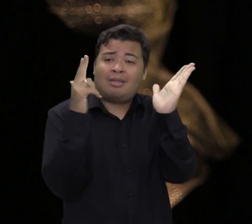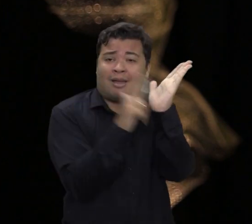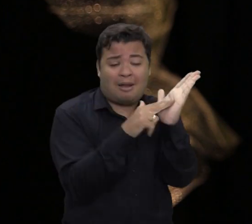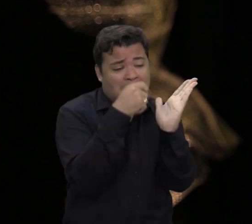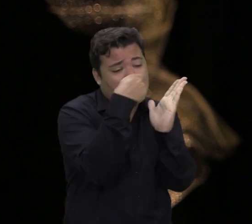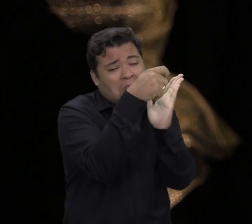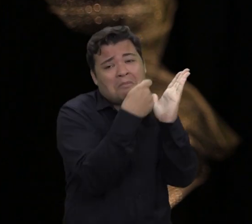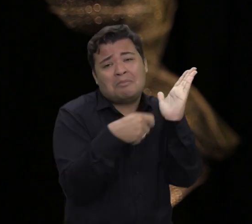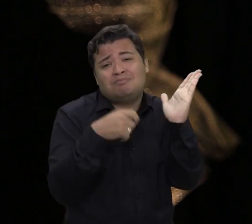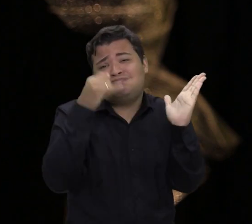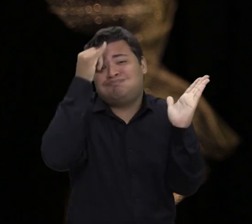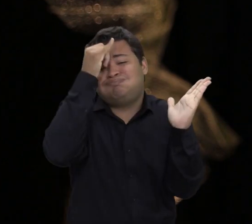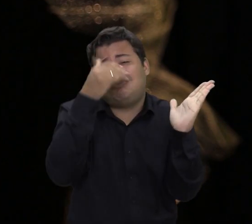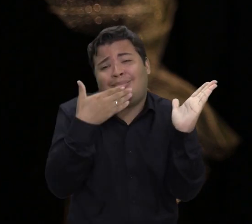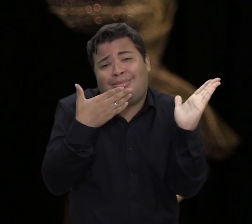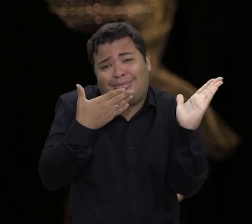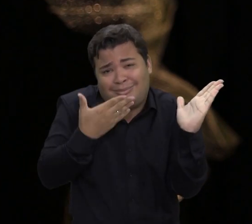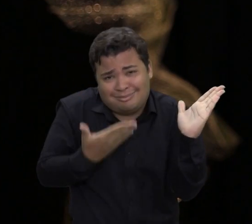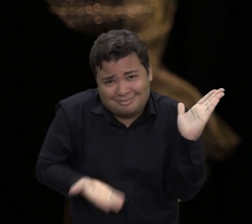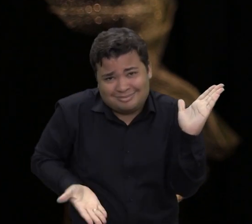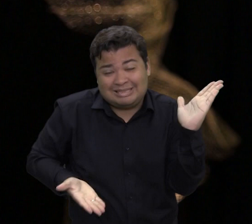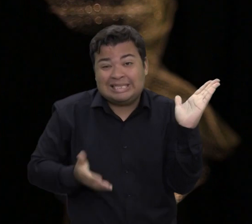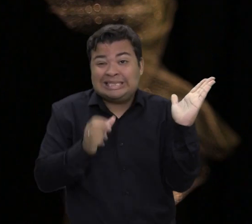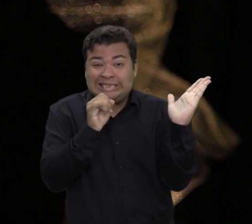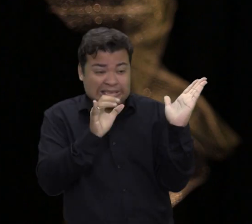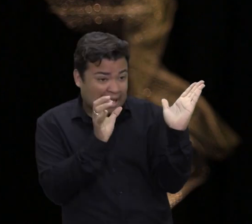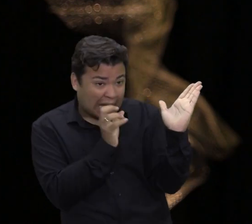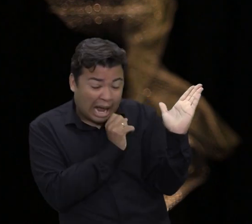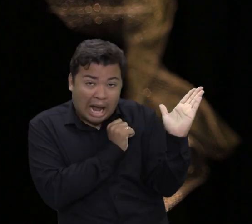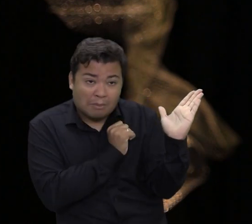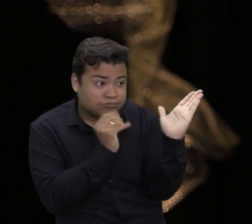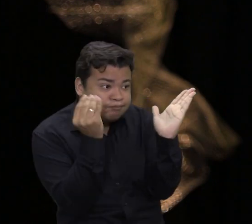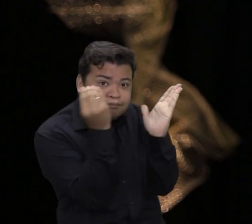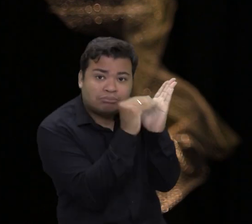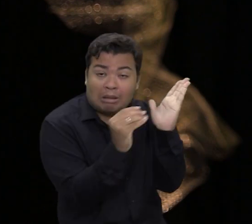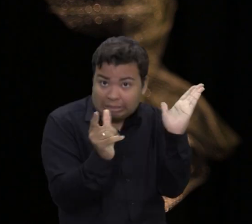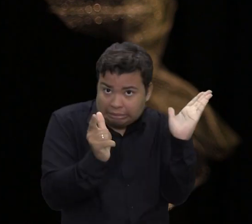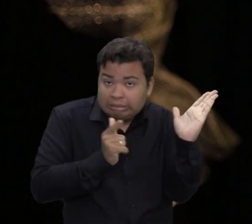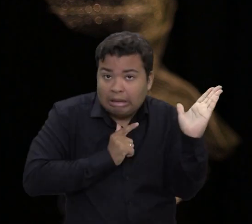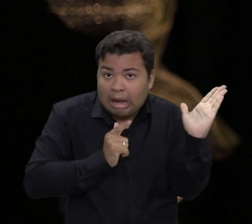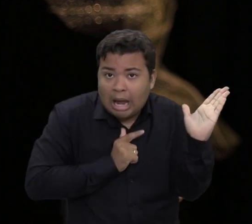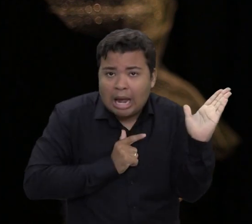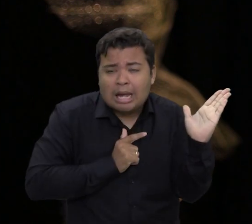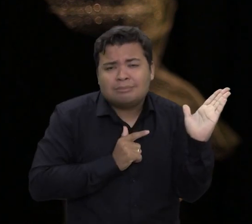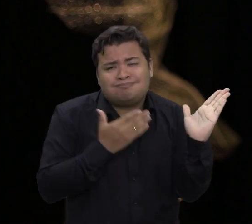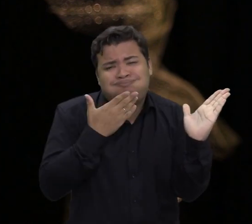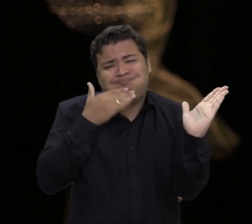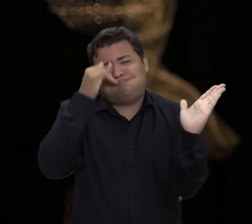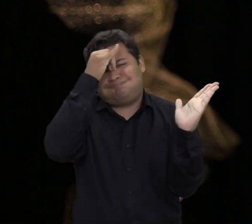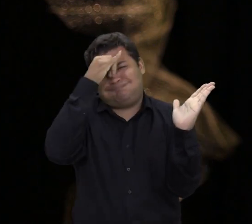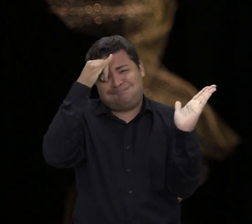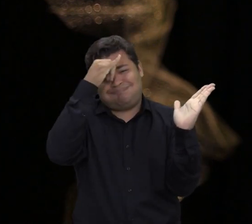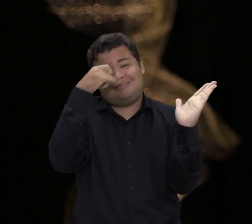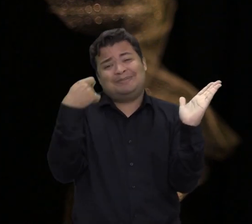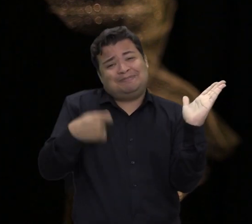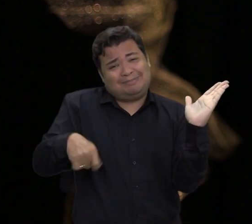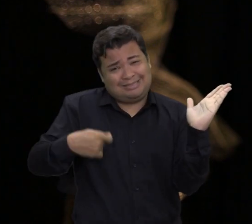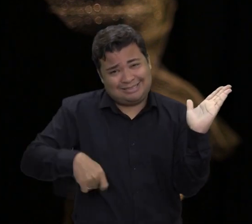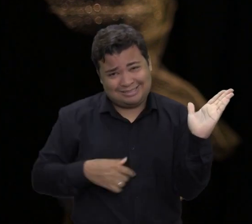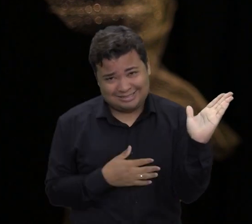ridículas. As cartas de amor, se há amor, têm de ser